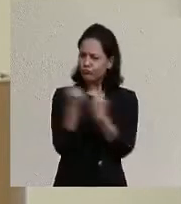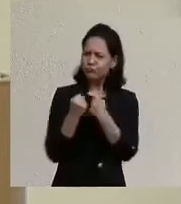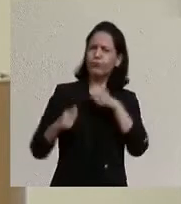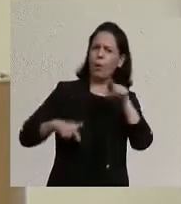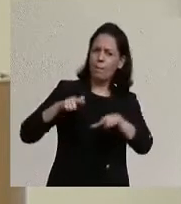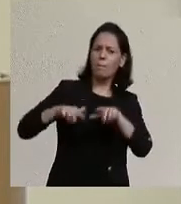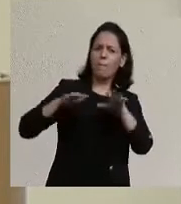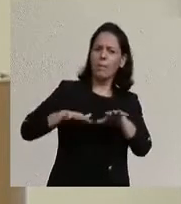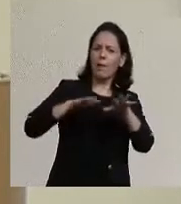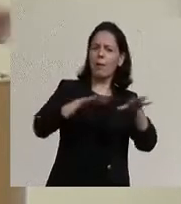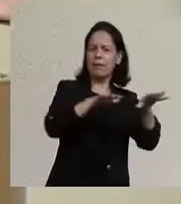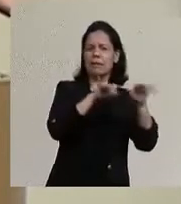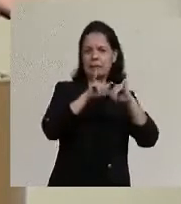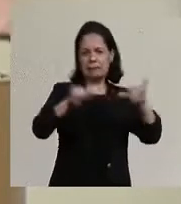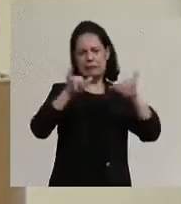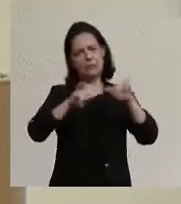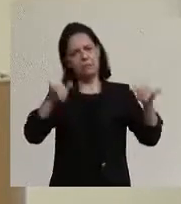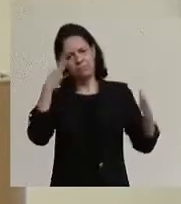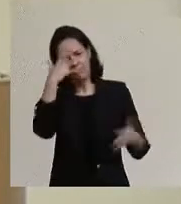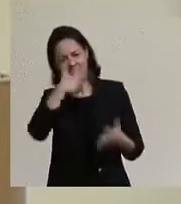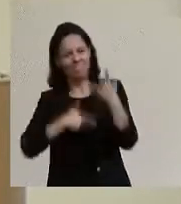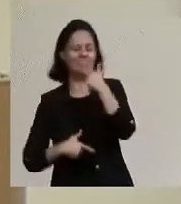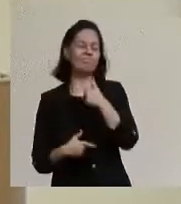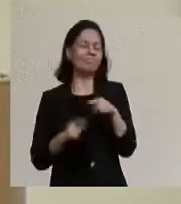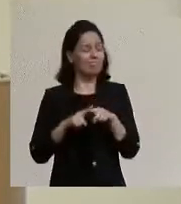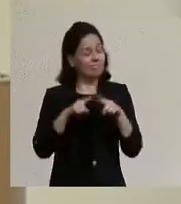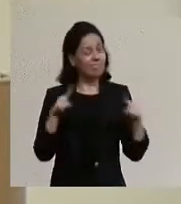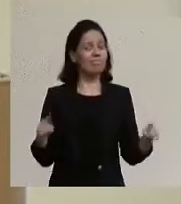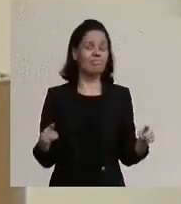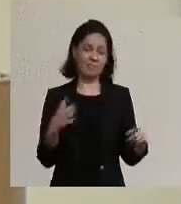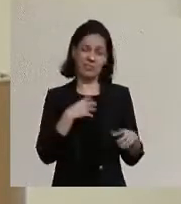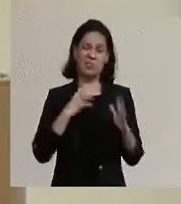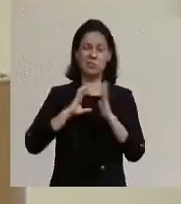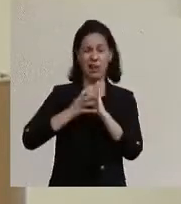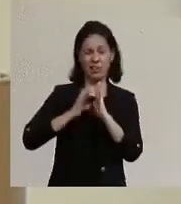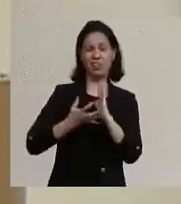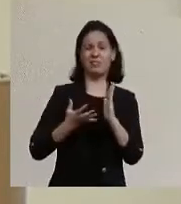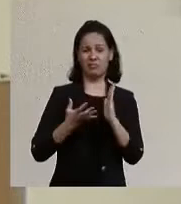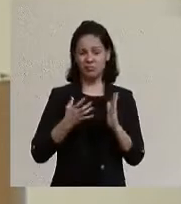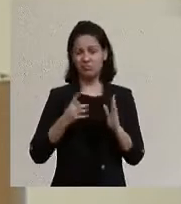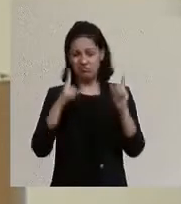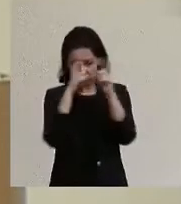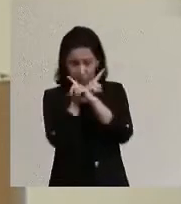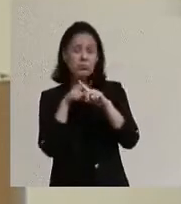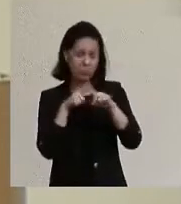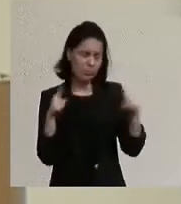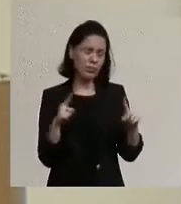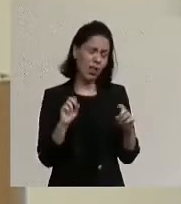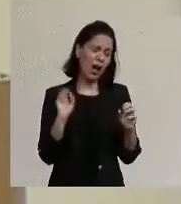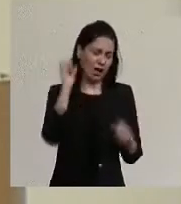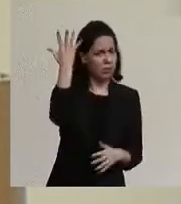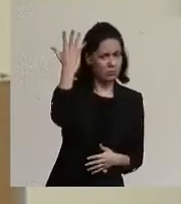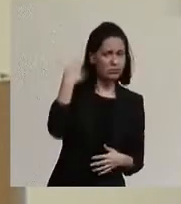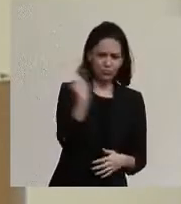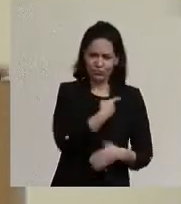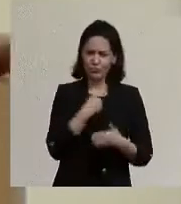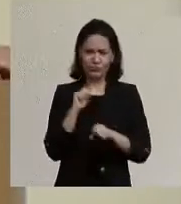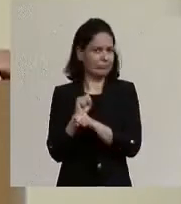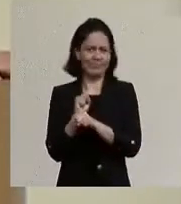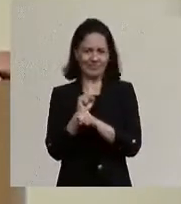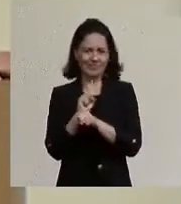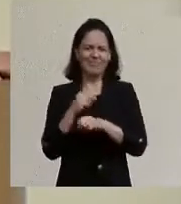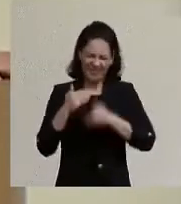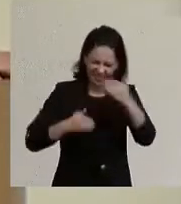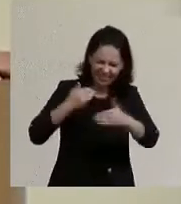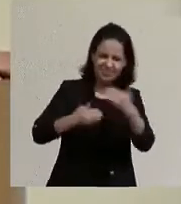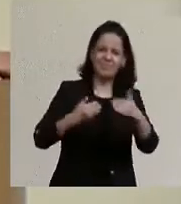foi muito bonito que não nos ajudou Infelizmente foi o partido Mas isso acontece mas estamos na peleja aí não parou não